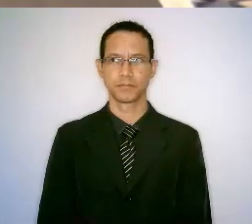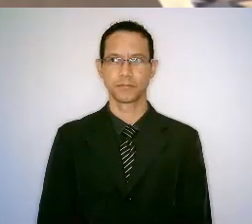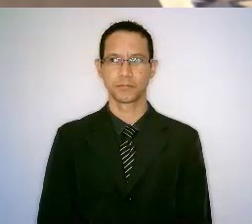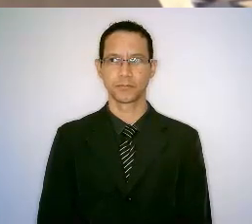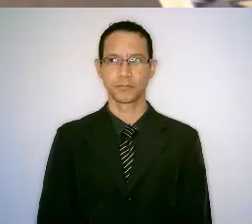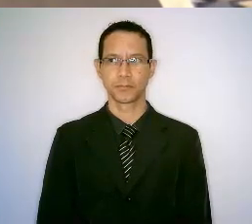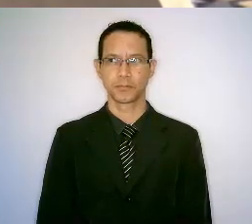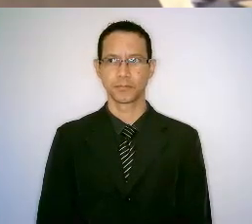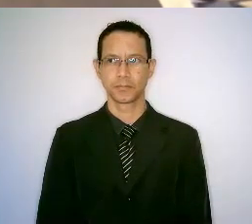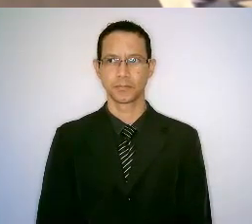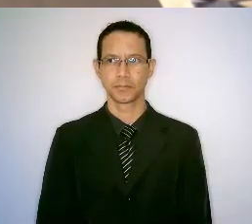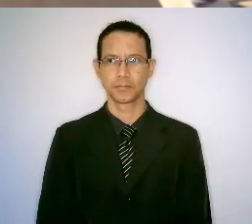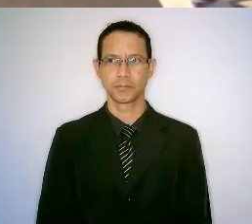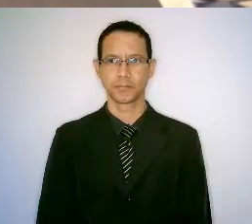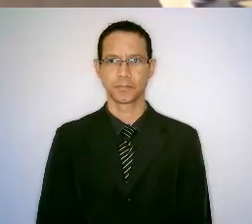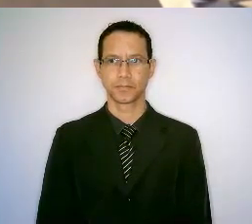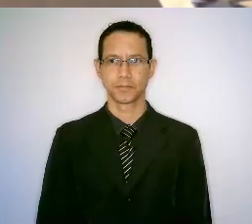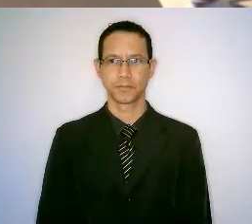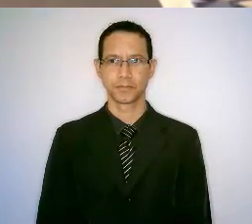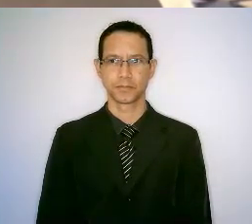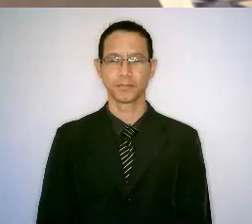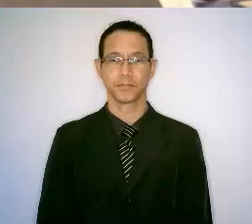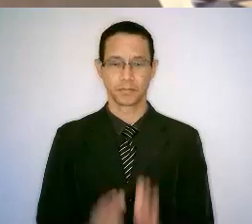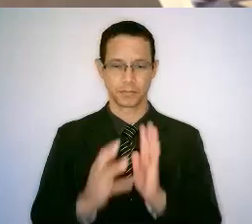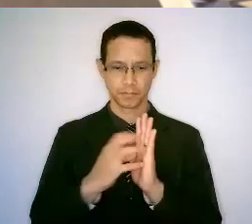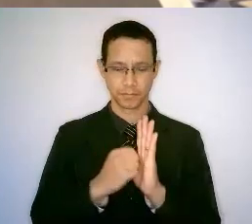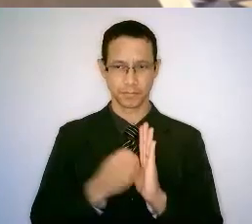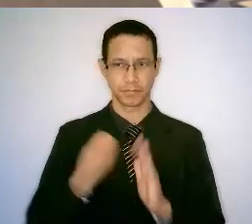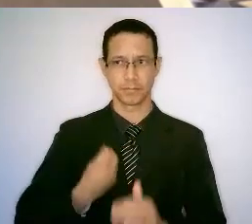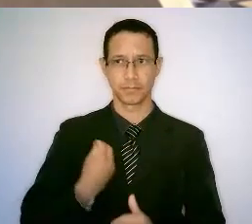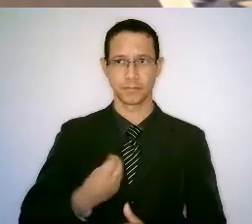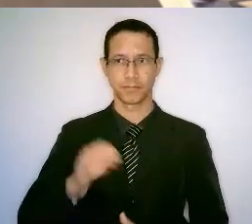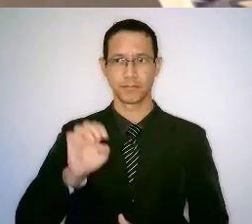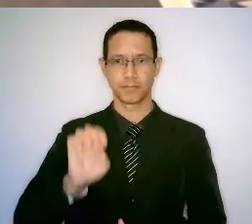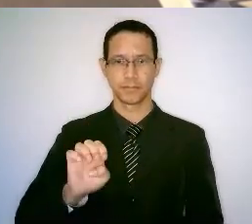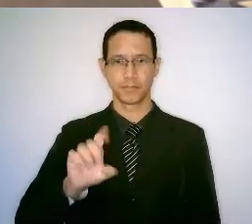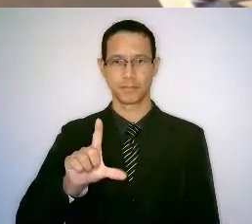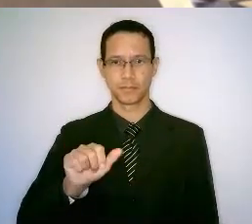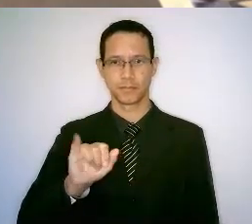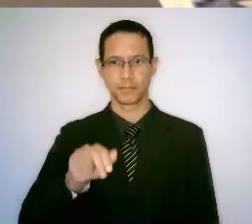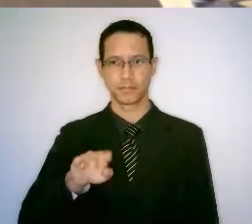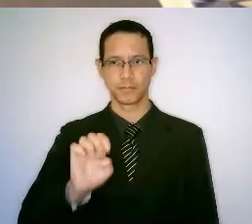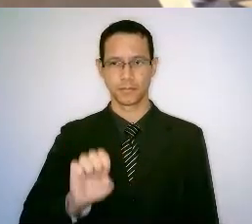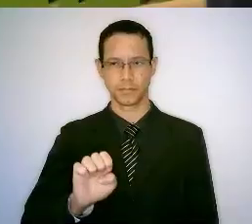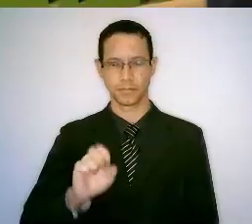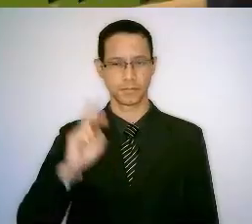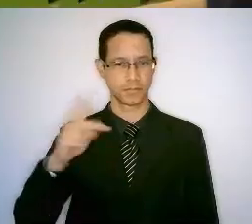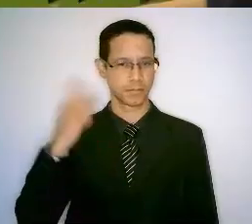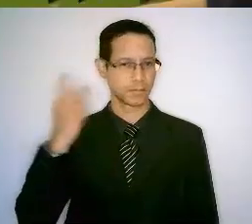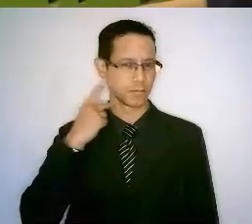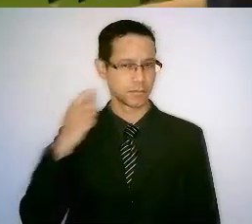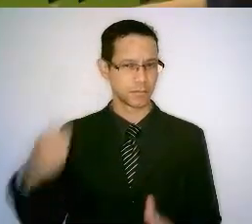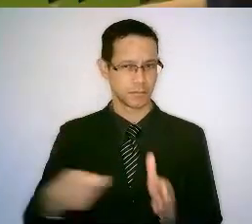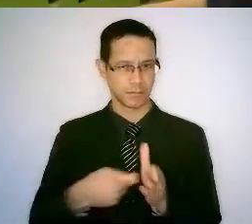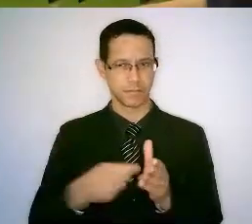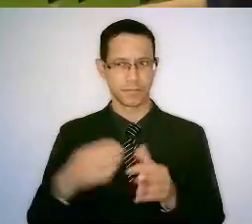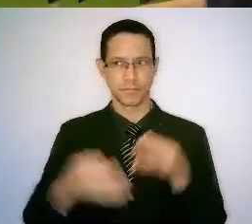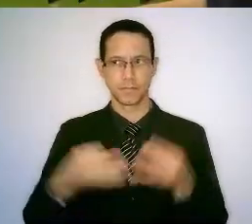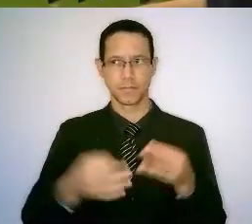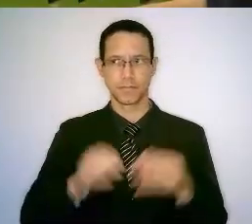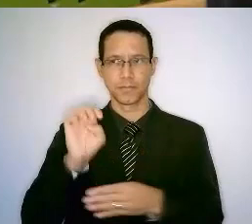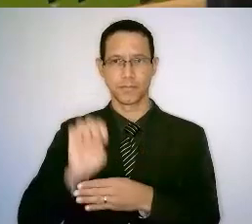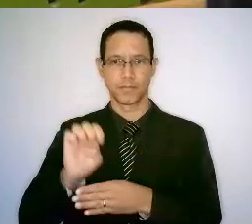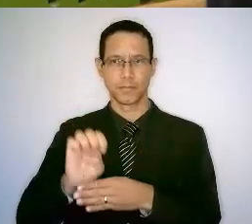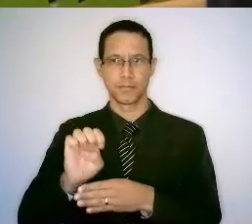Registrar a presença da doutora Elaine Cardoso, nossa Procuradora-Geral de Justiça do Estado,